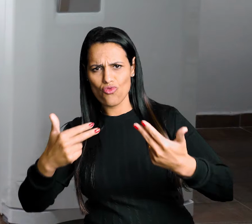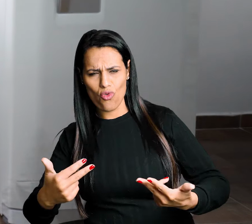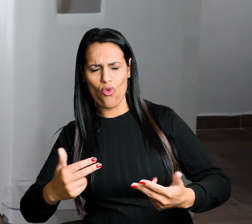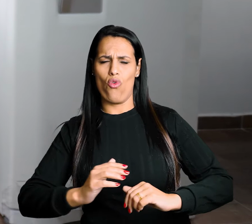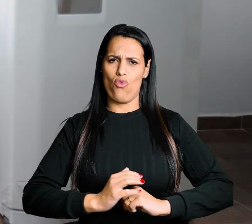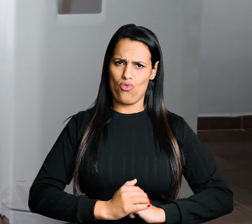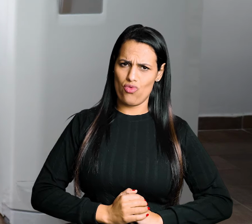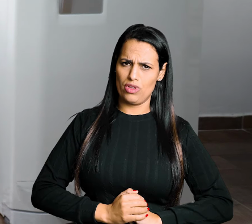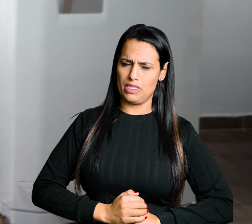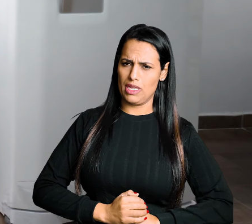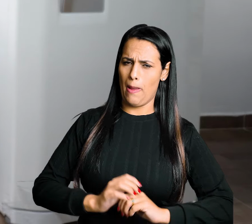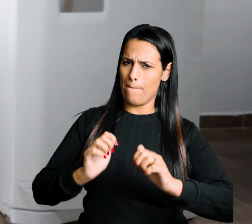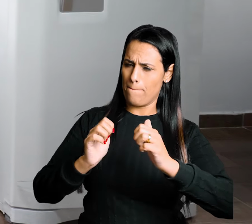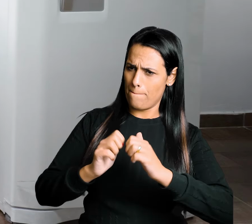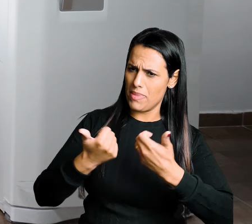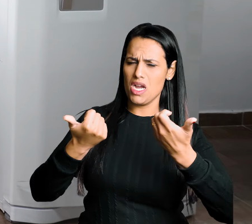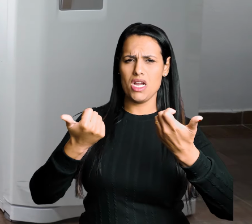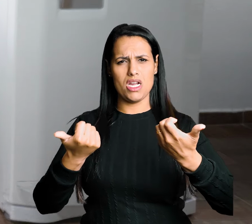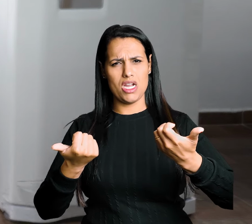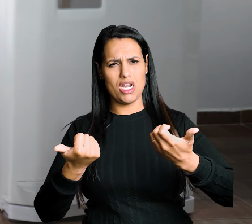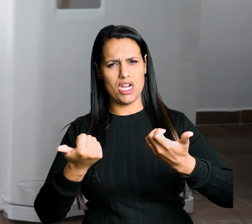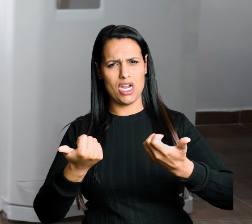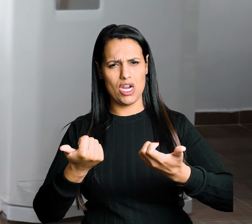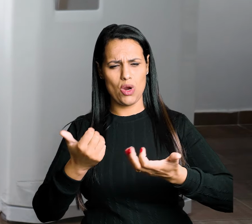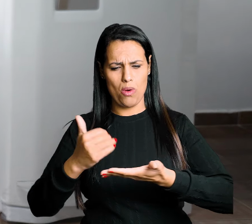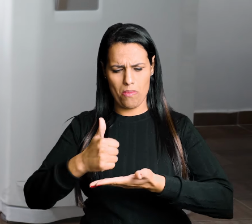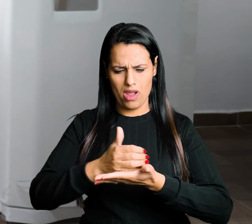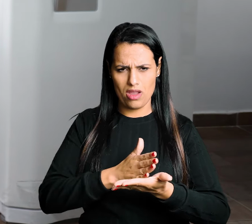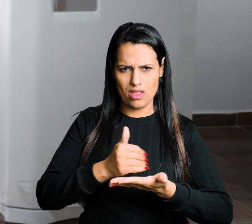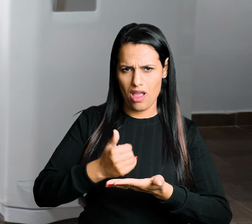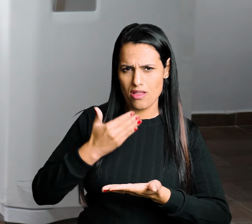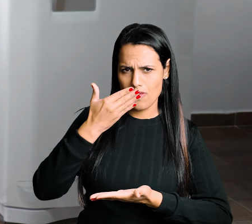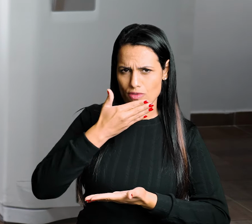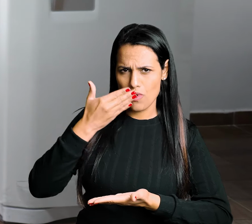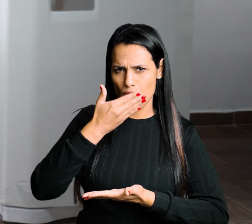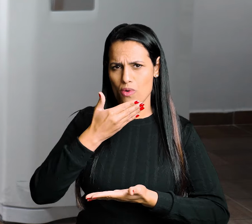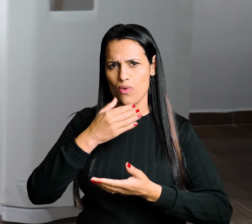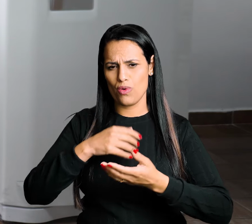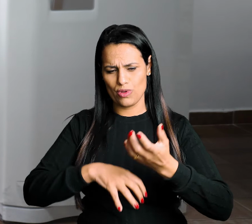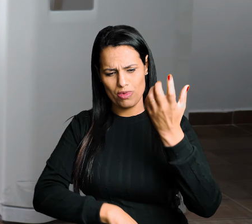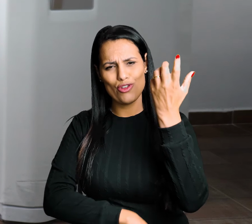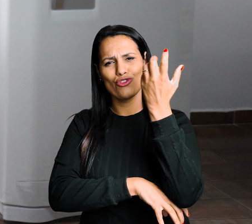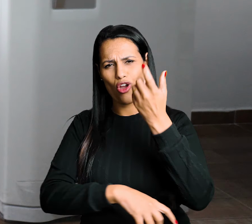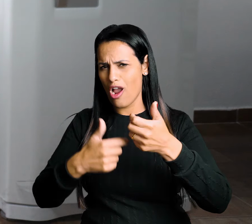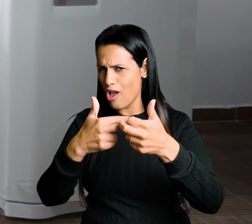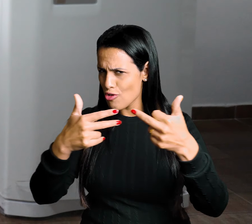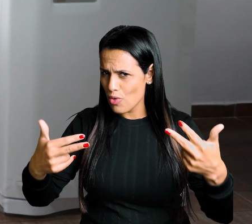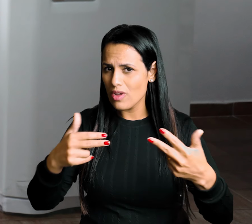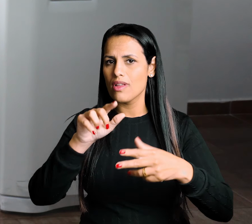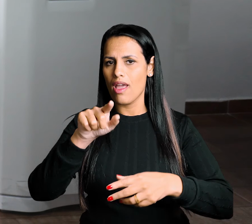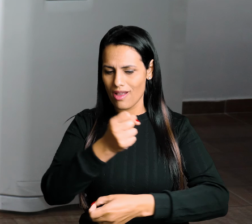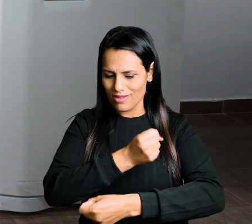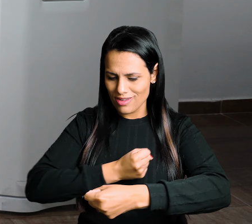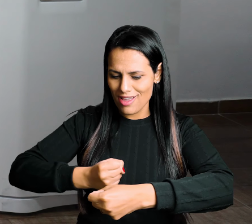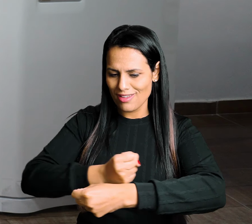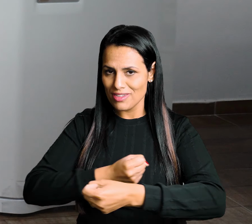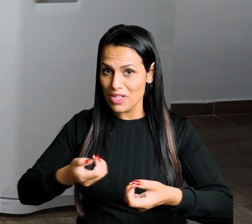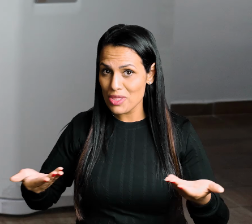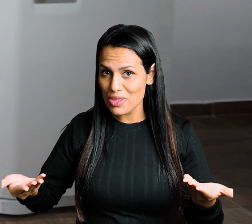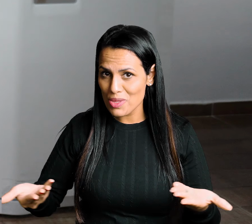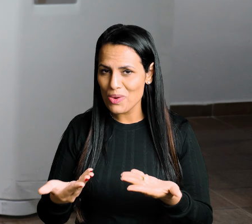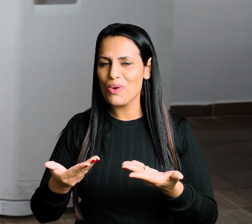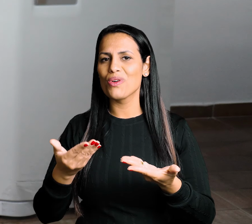Os pães, bolinho, batata doce, mandioca e tantas outras coisas. E essa receita que hoje nós vamos fazer,